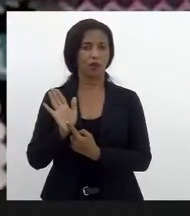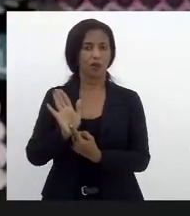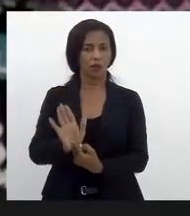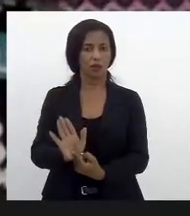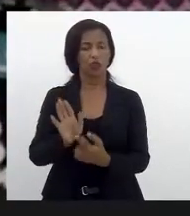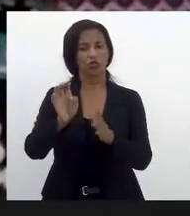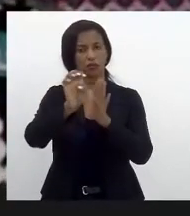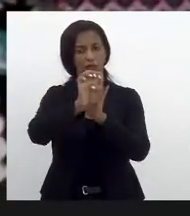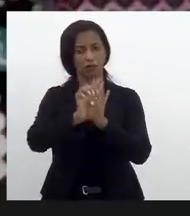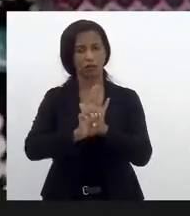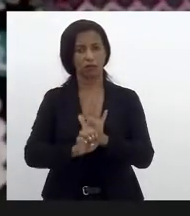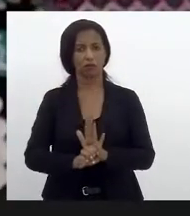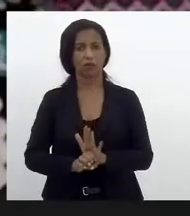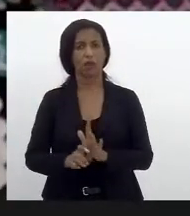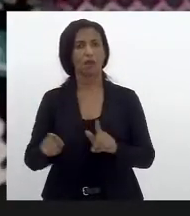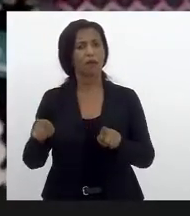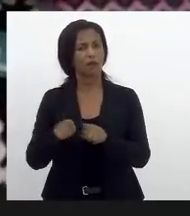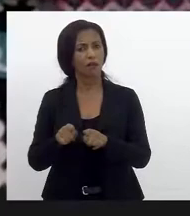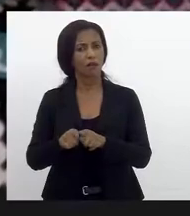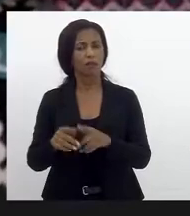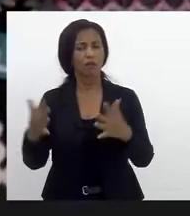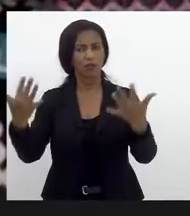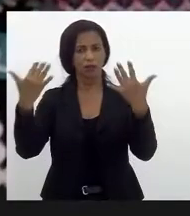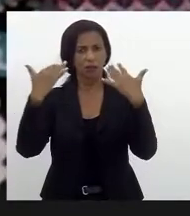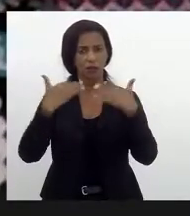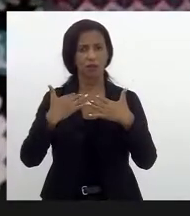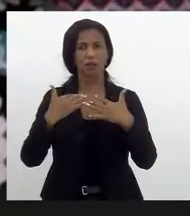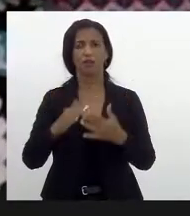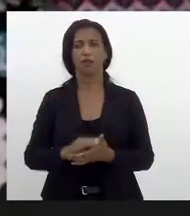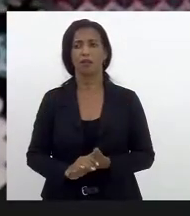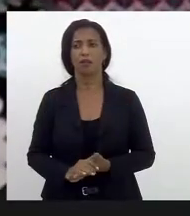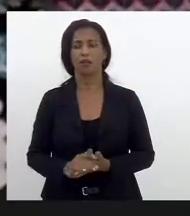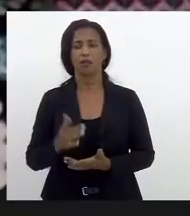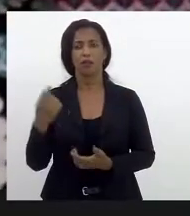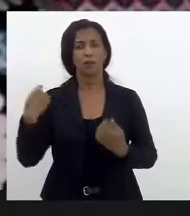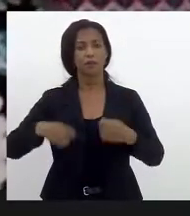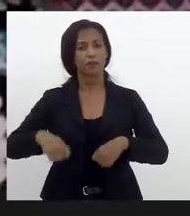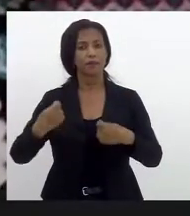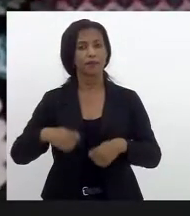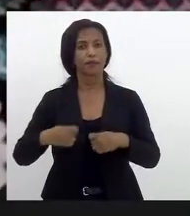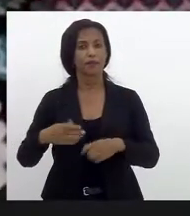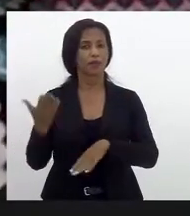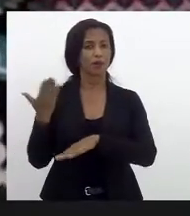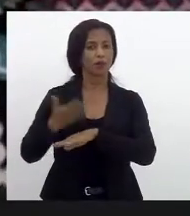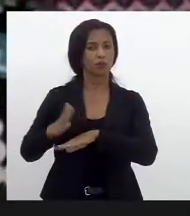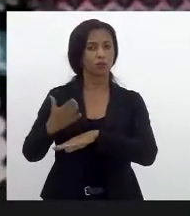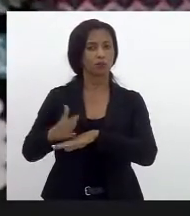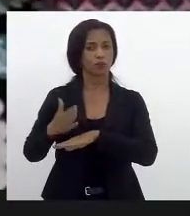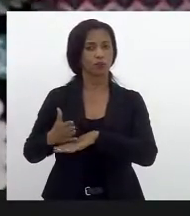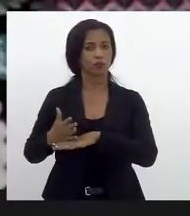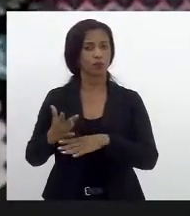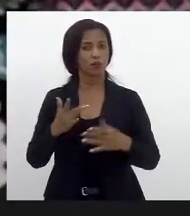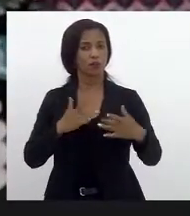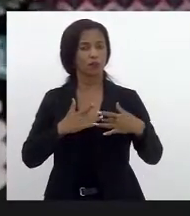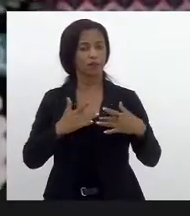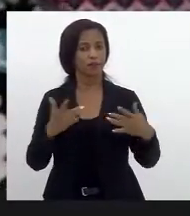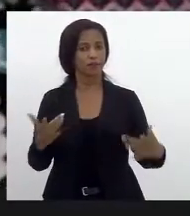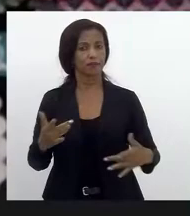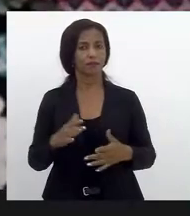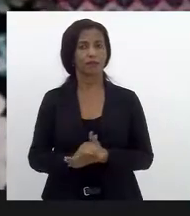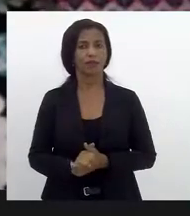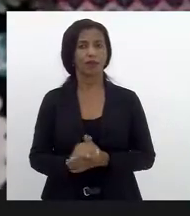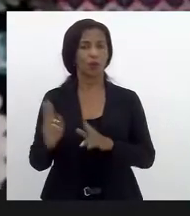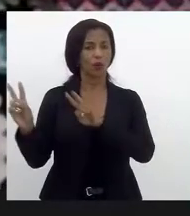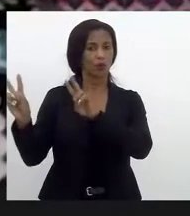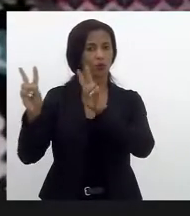apresentaram essas emendas, mas também chamando a atenção que é preciso um exercício de sensibilidade com